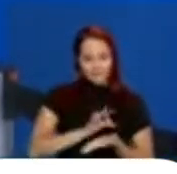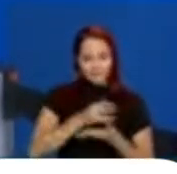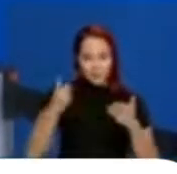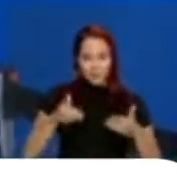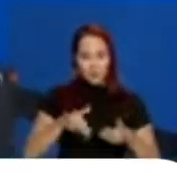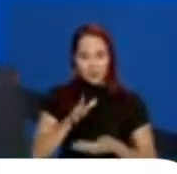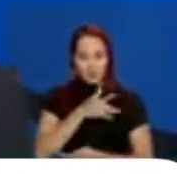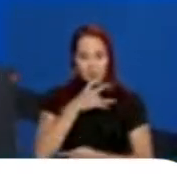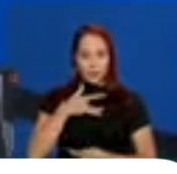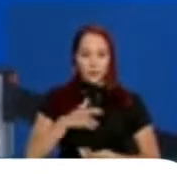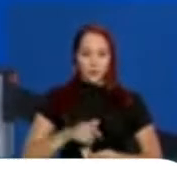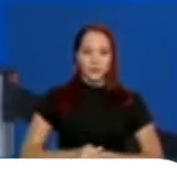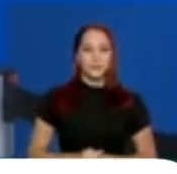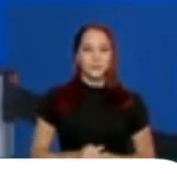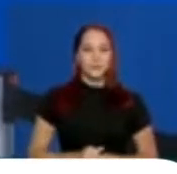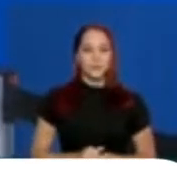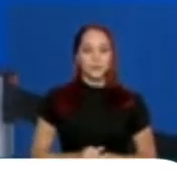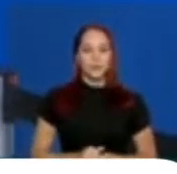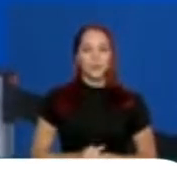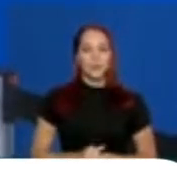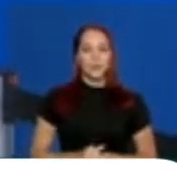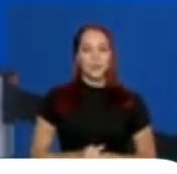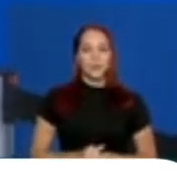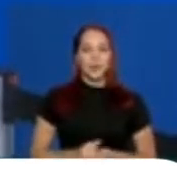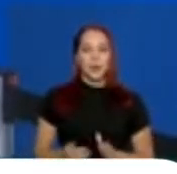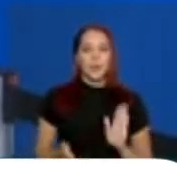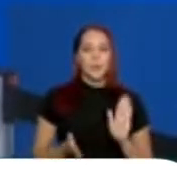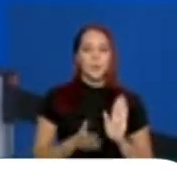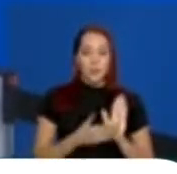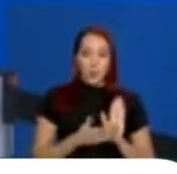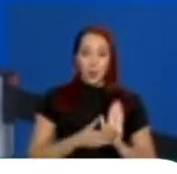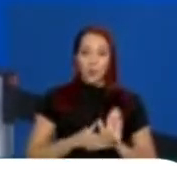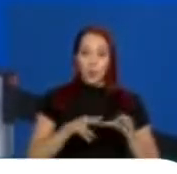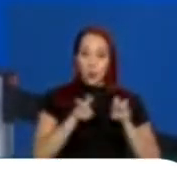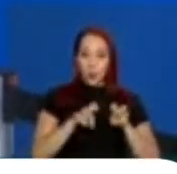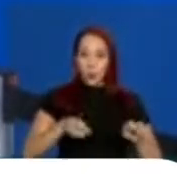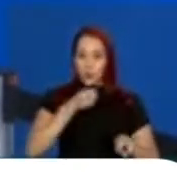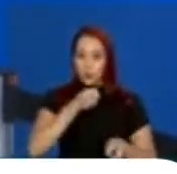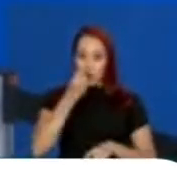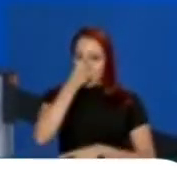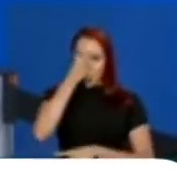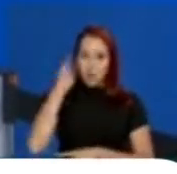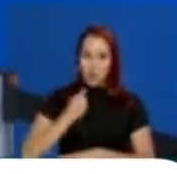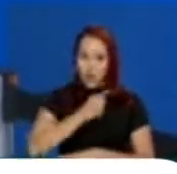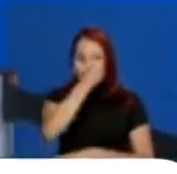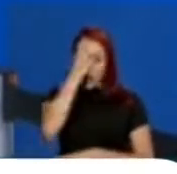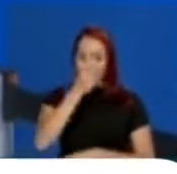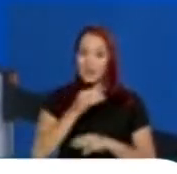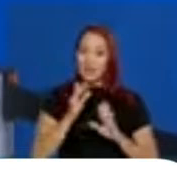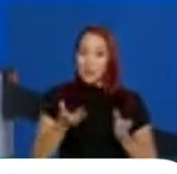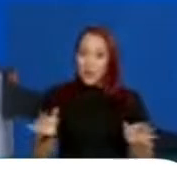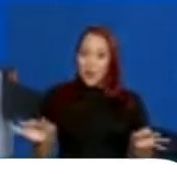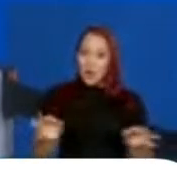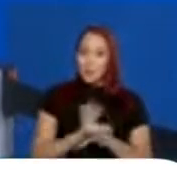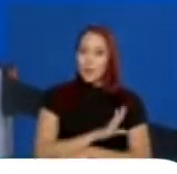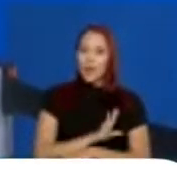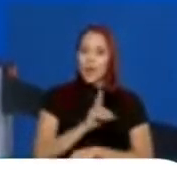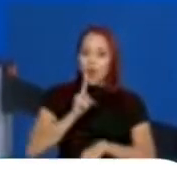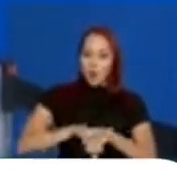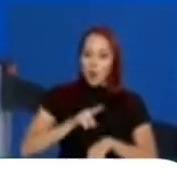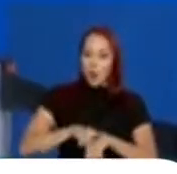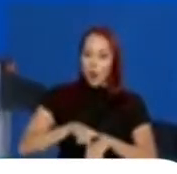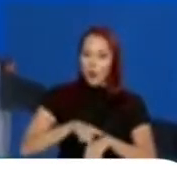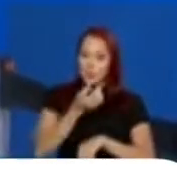Saúde. A proposta dessa coletiva tem uma hora de duração, e, portanto, ela se encerrará às